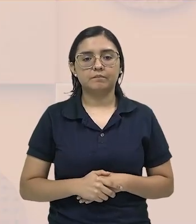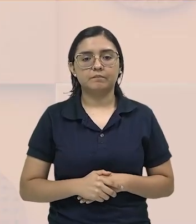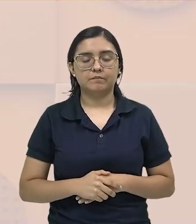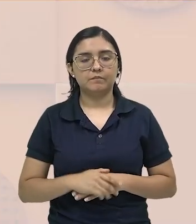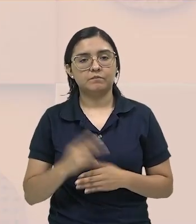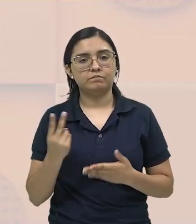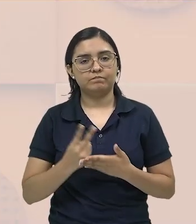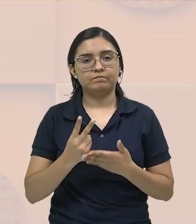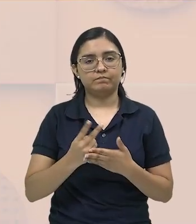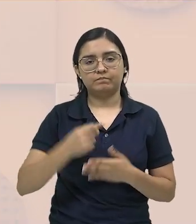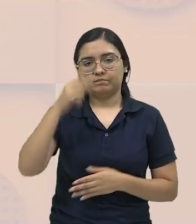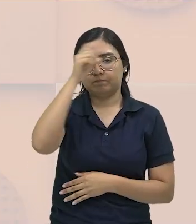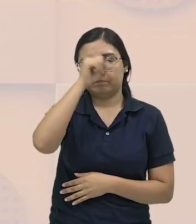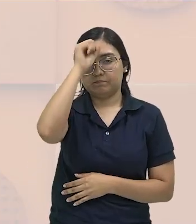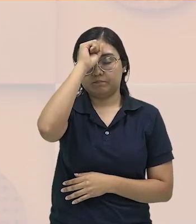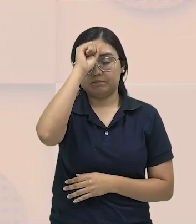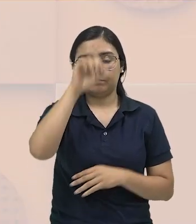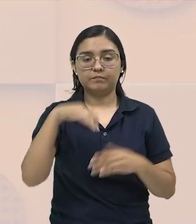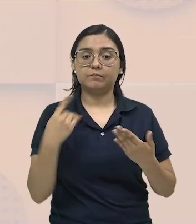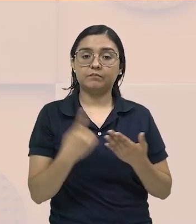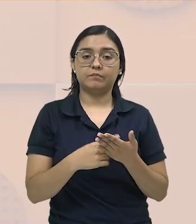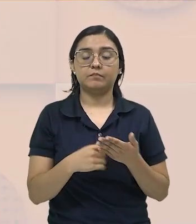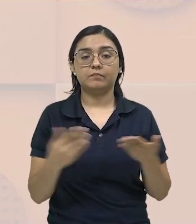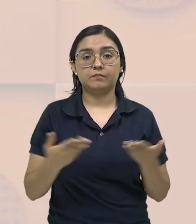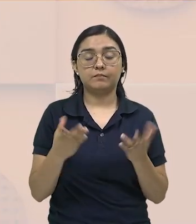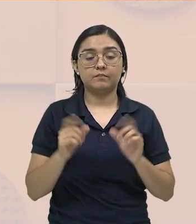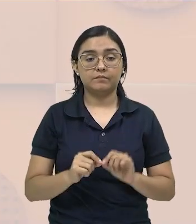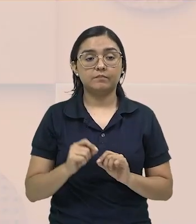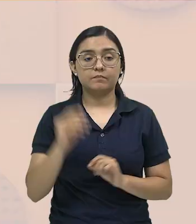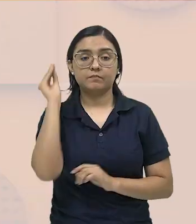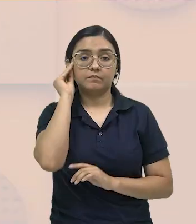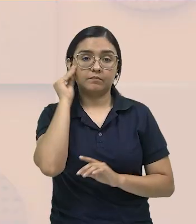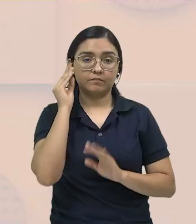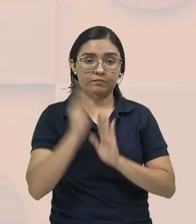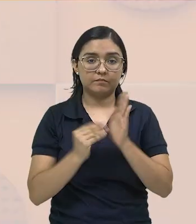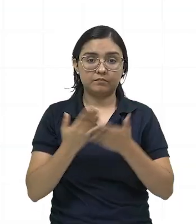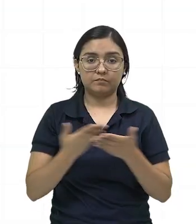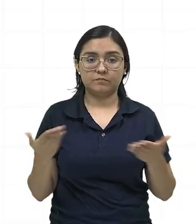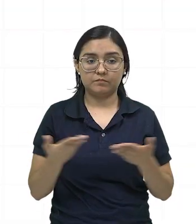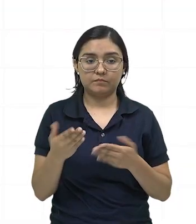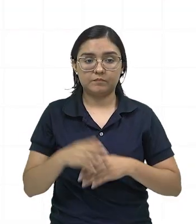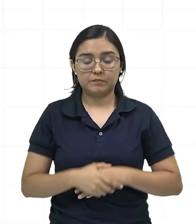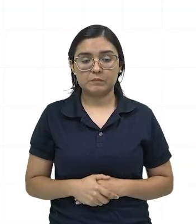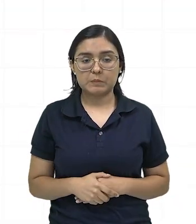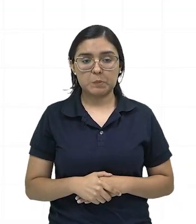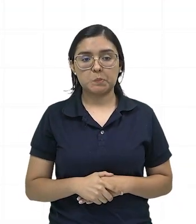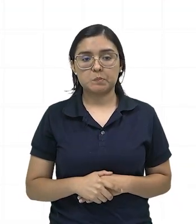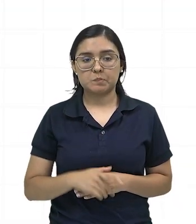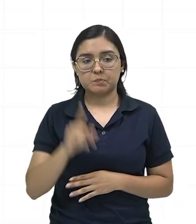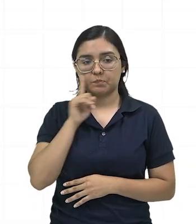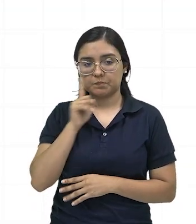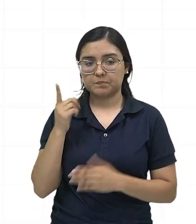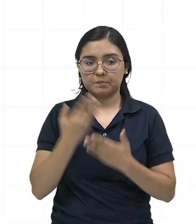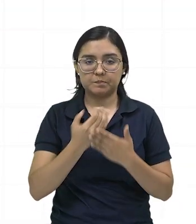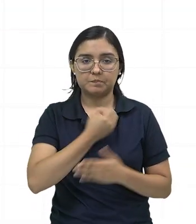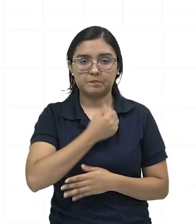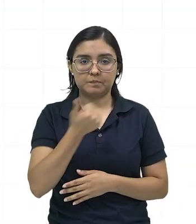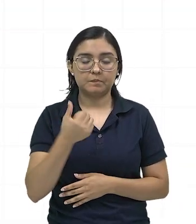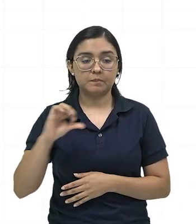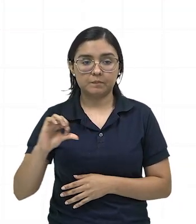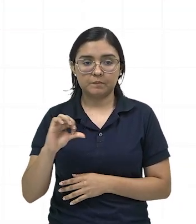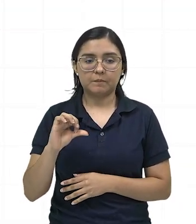nosso aprendizado. Então eu quero convidá-los a verificar o nosso objeto de conhecimento. Na nossa aula de